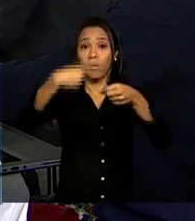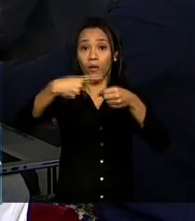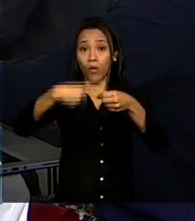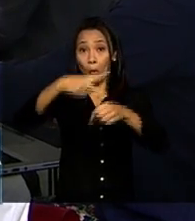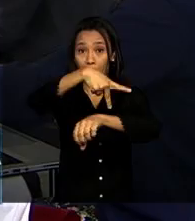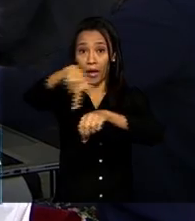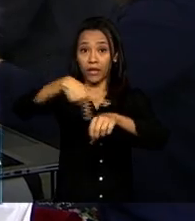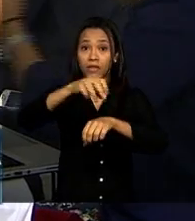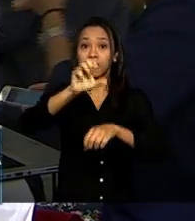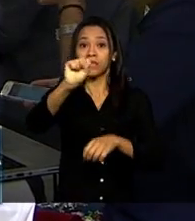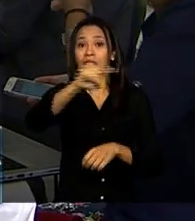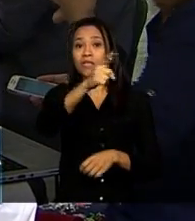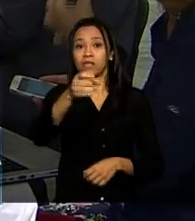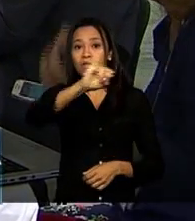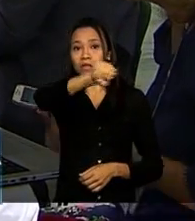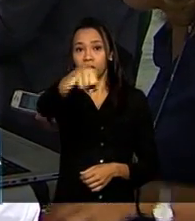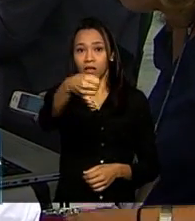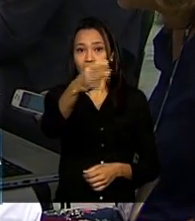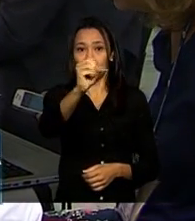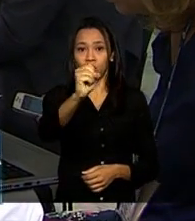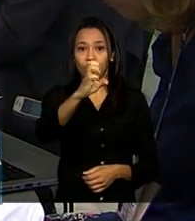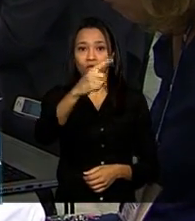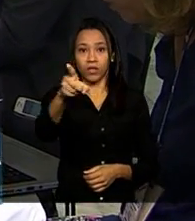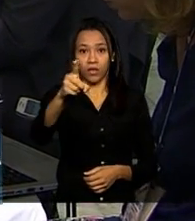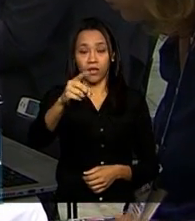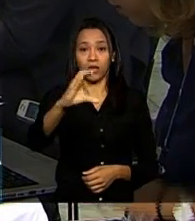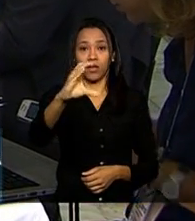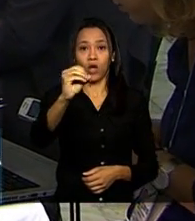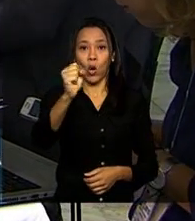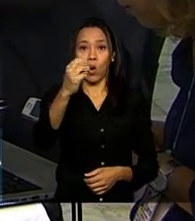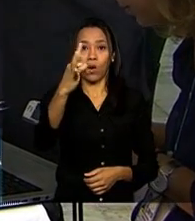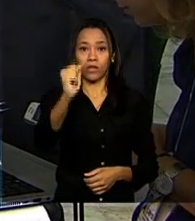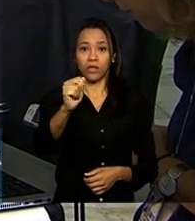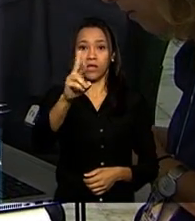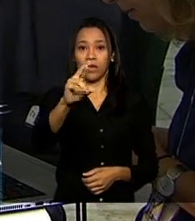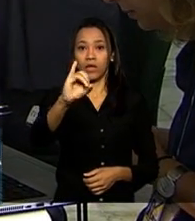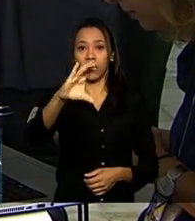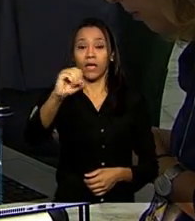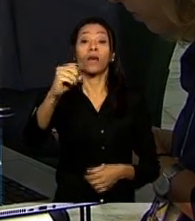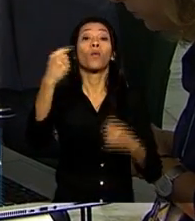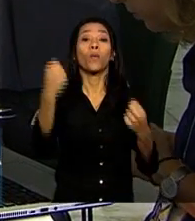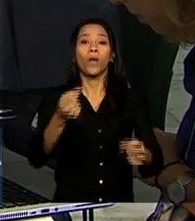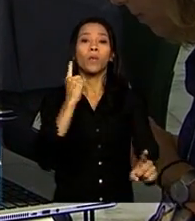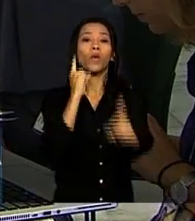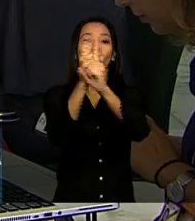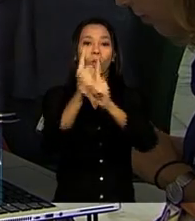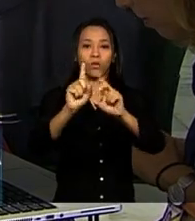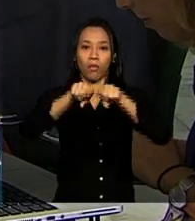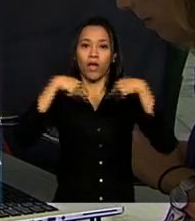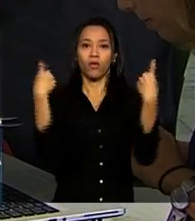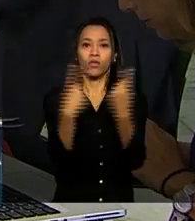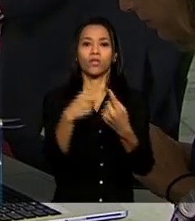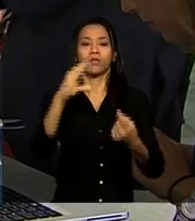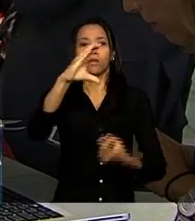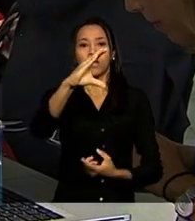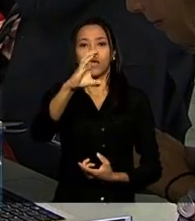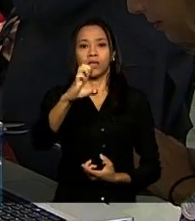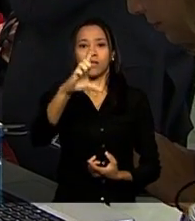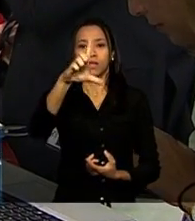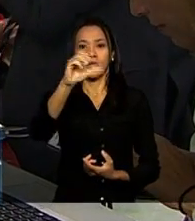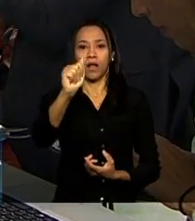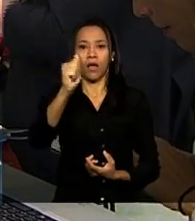participando da Cúpula da celac a terceira cúpula e a política externa tem sido um setor em que o Brasil